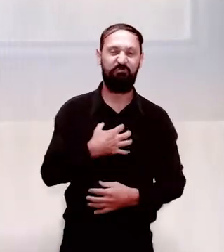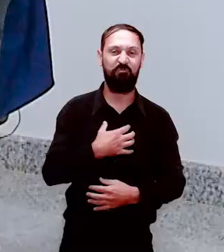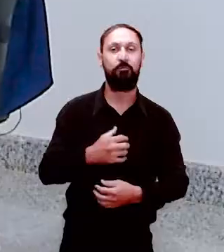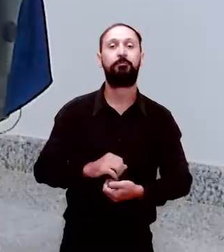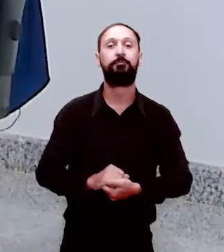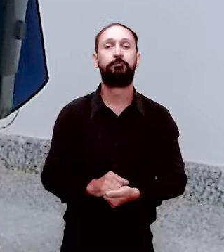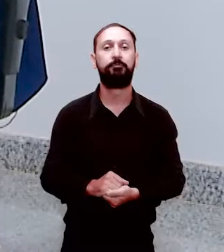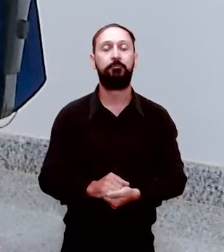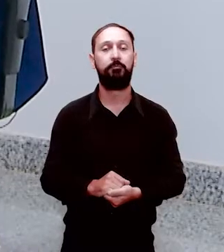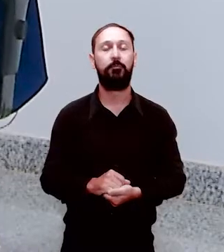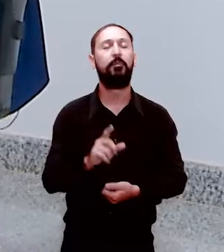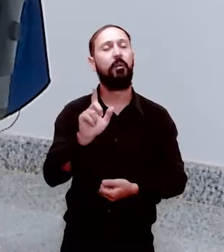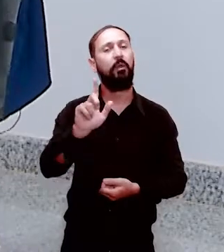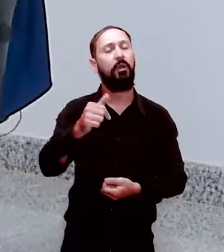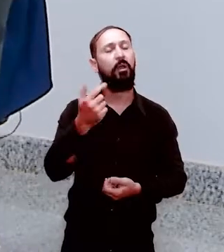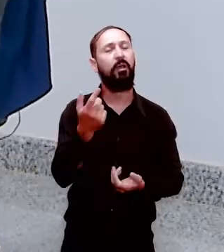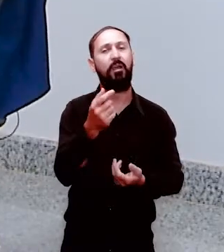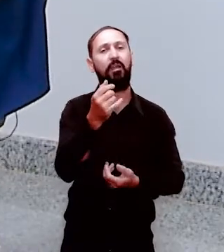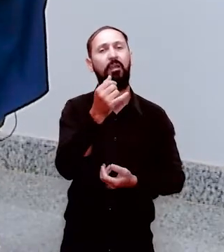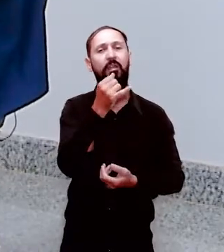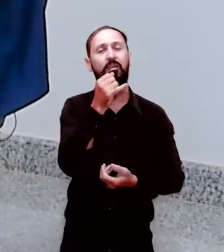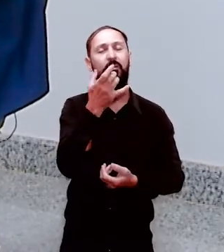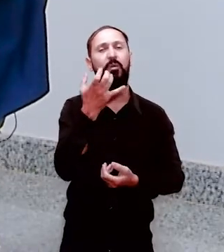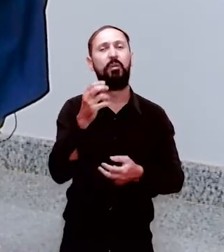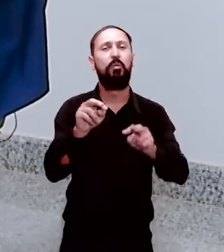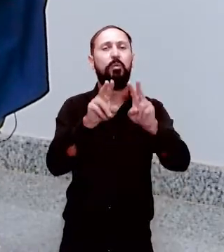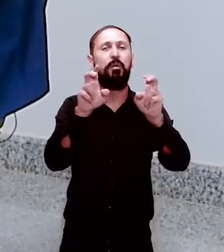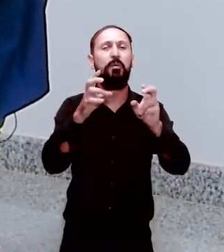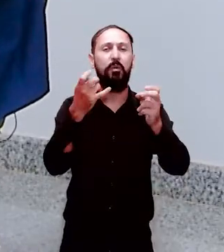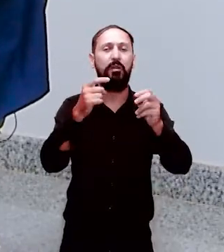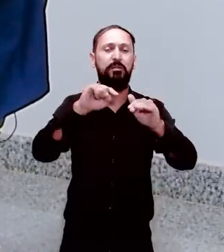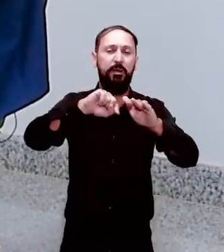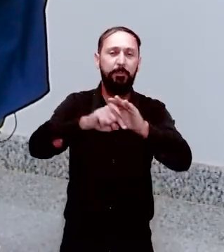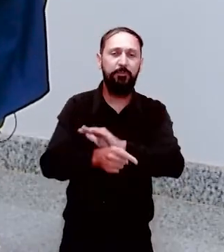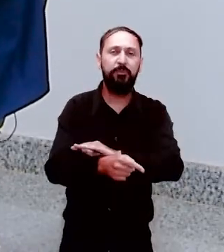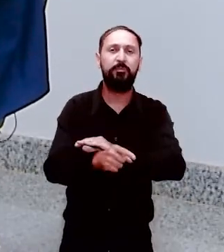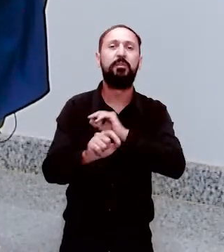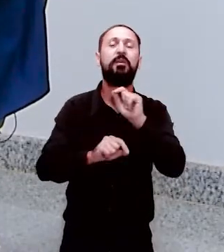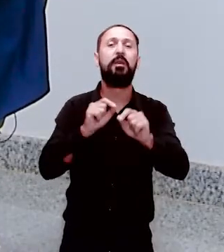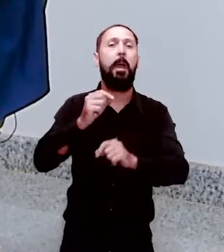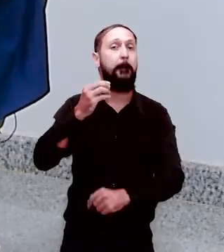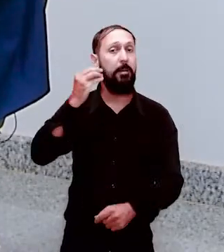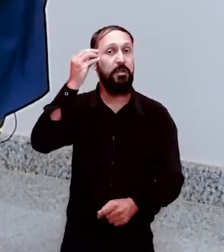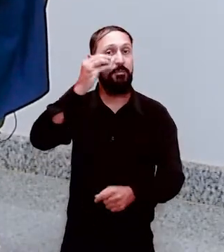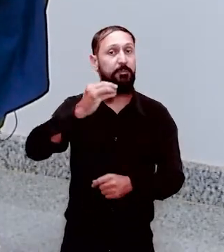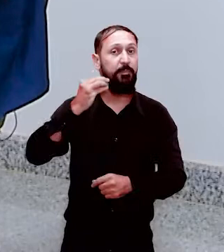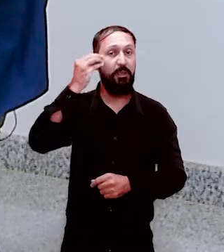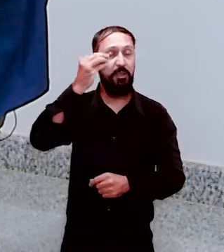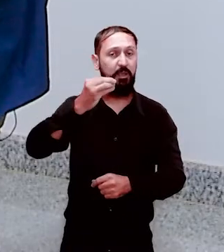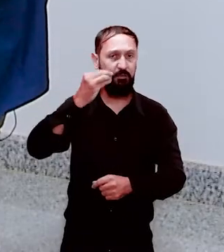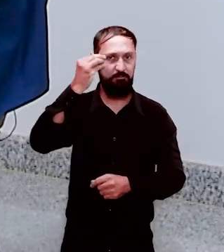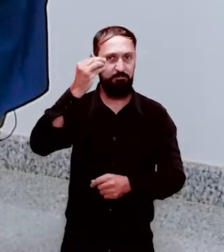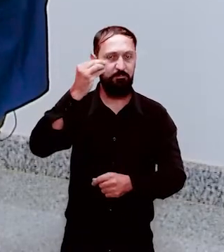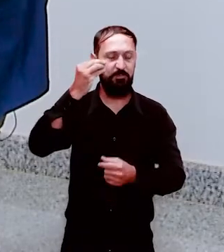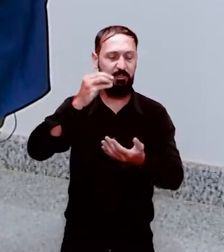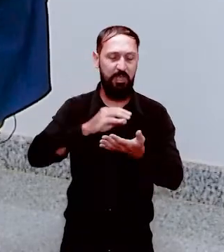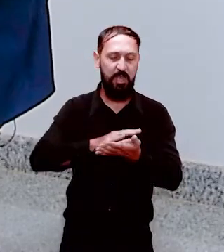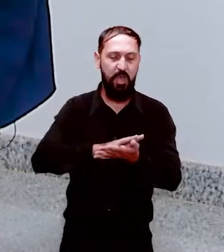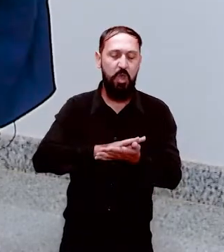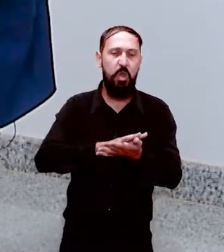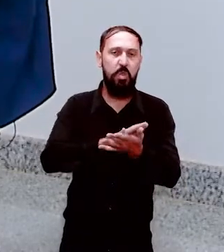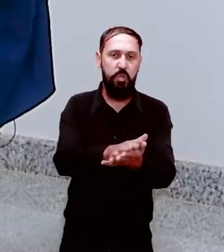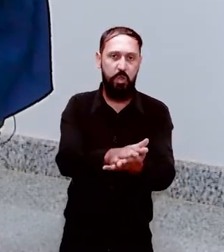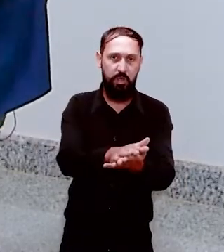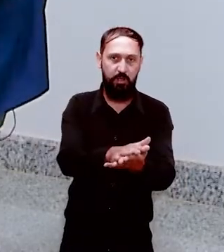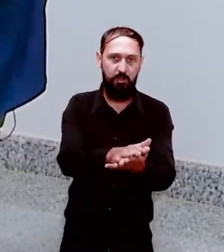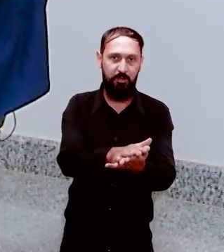trabalha. Eugênia, acho que uma coisa que eu queria que você aprofundasse mais é que a experiência em relação ao